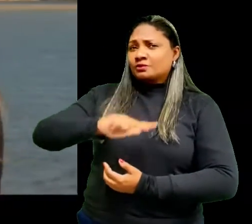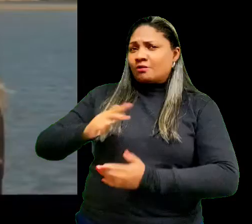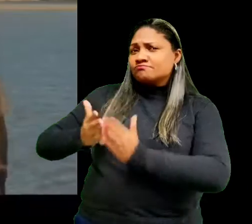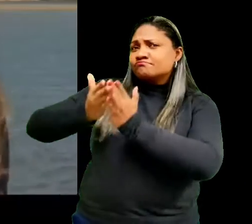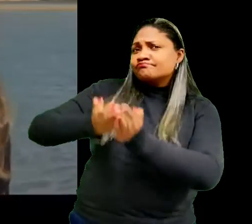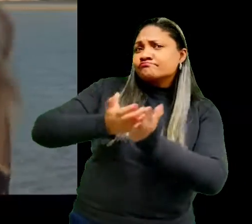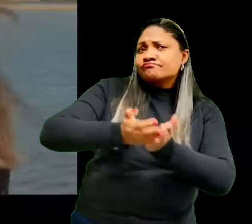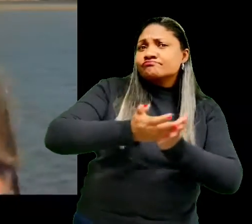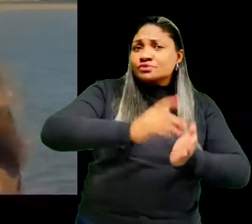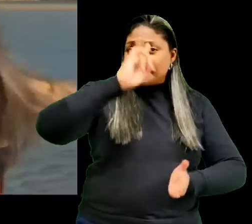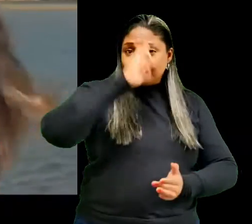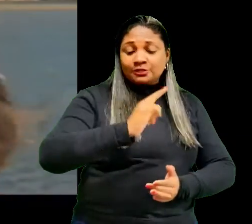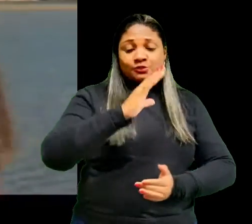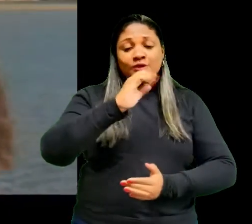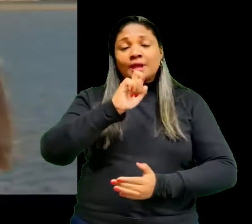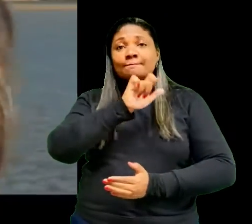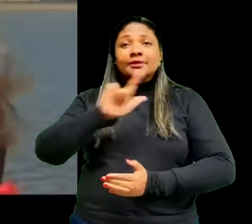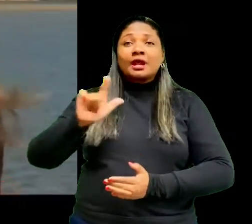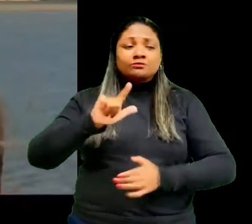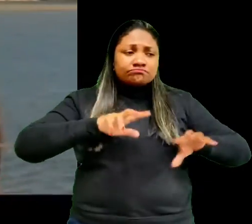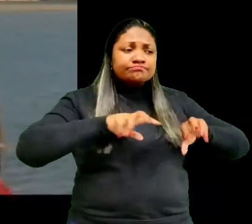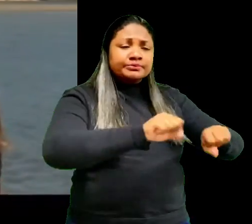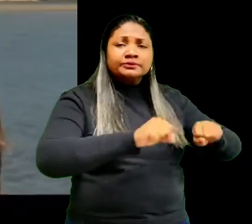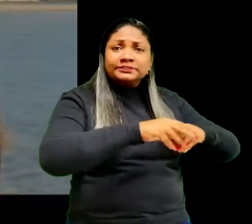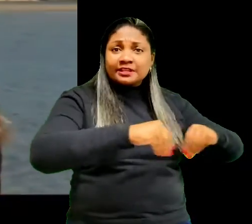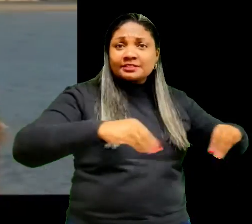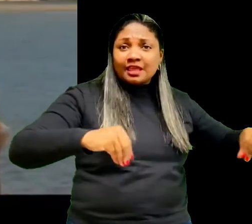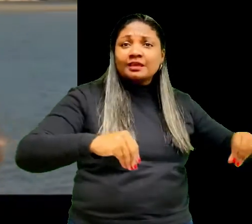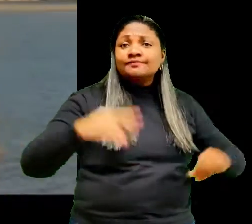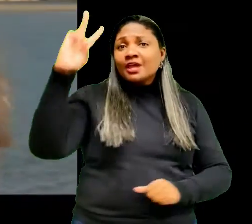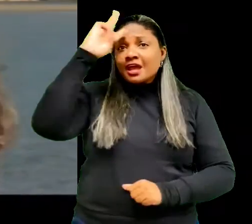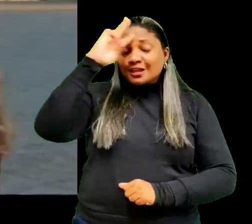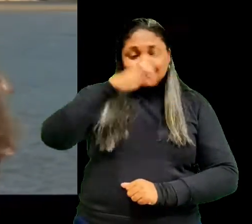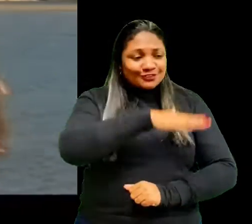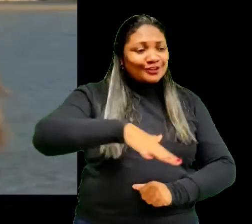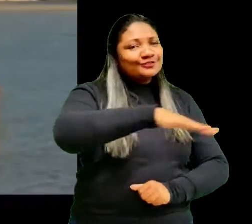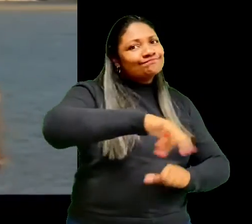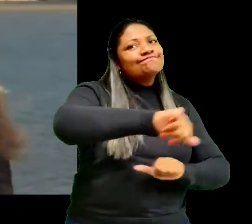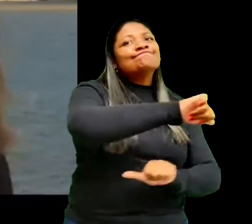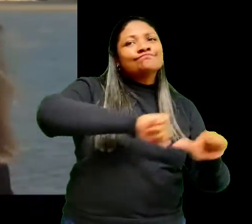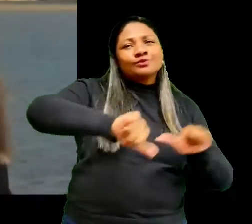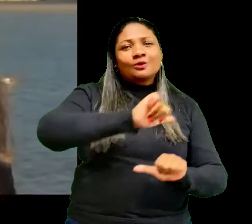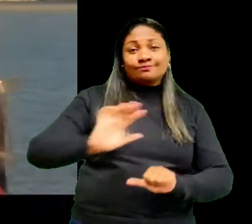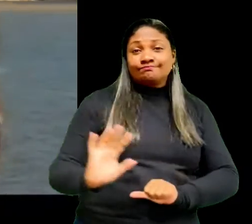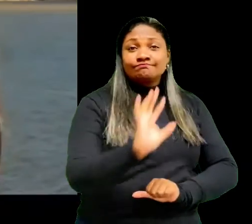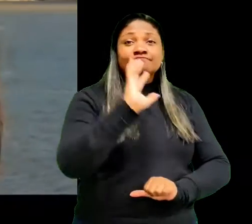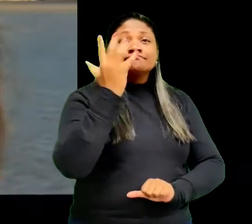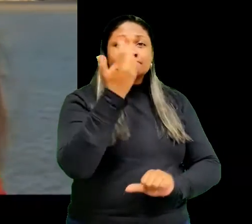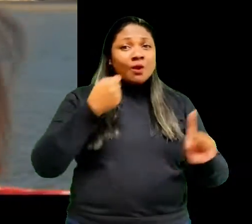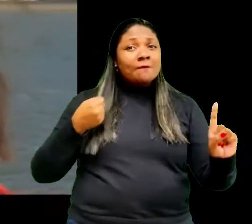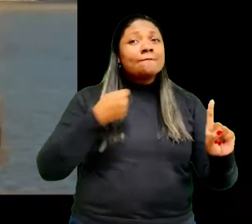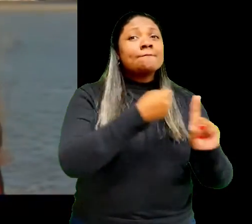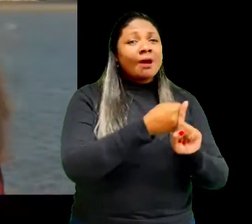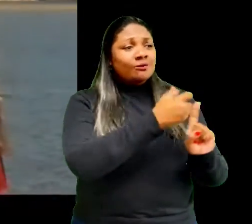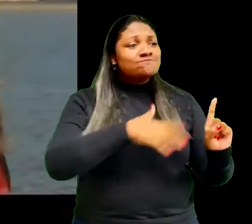esquadra comandada por Cabral para tomar posse dessas terras, a história desse território mudou drasticamente, causando